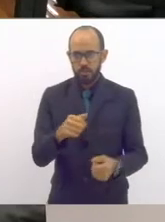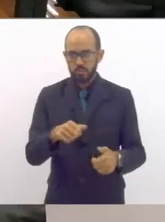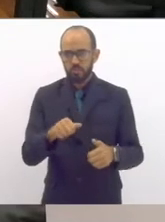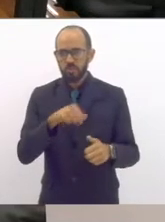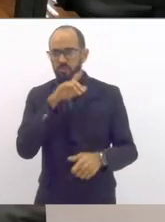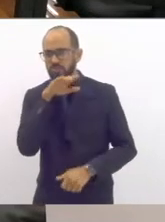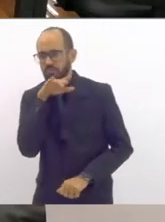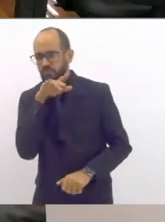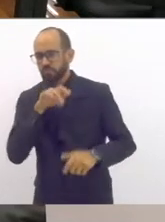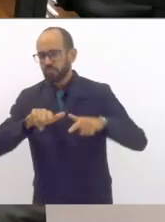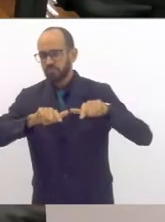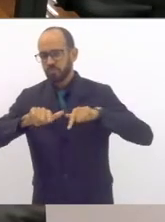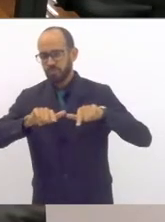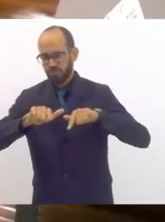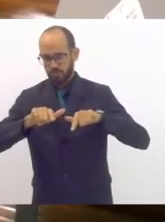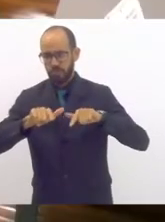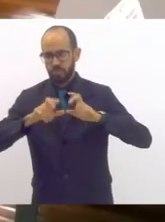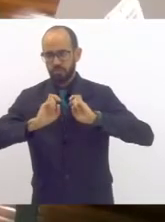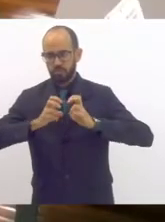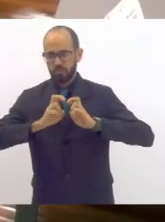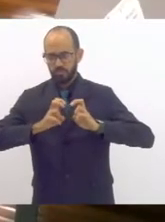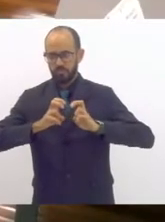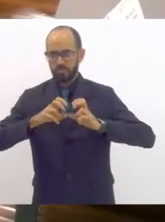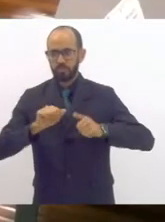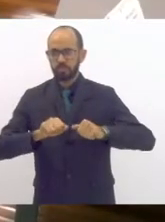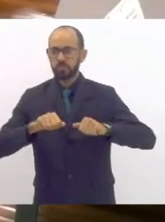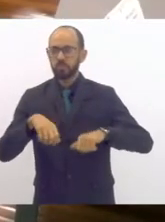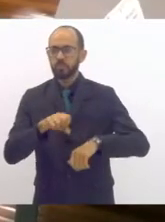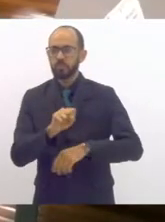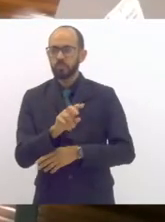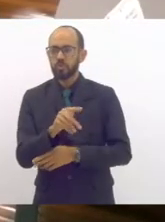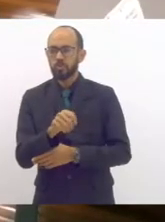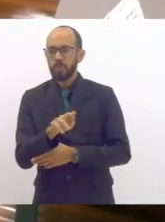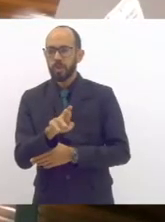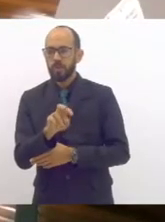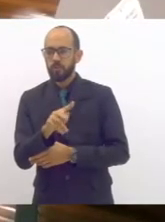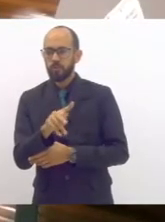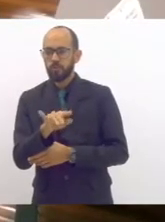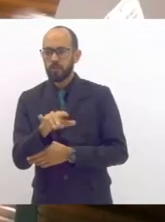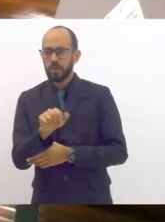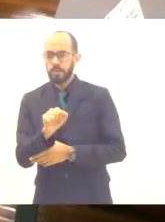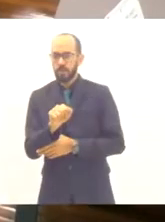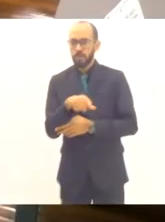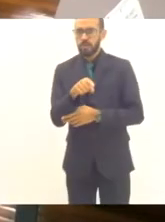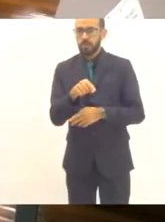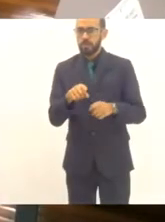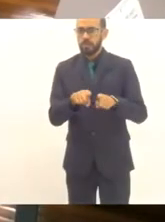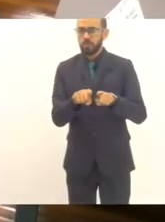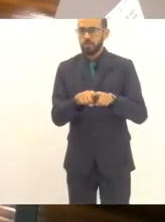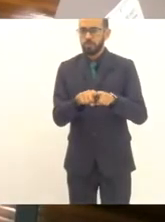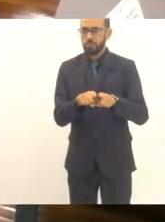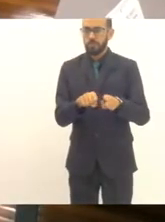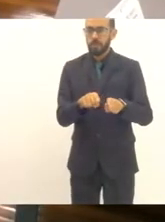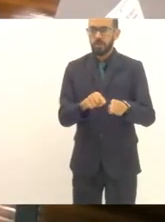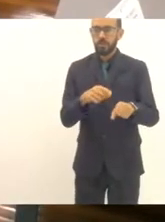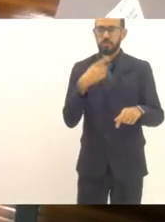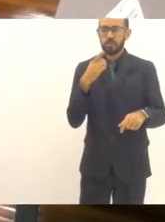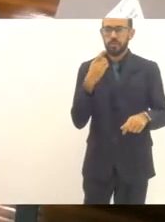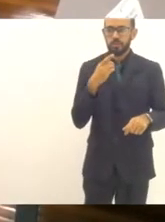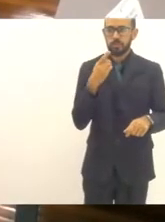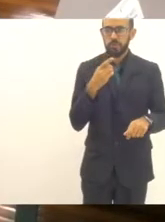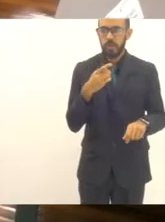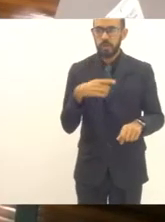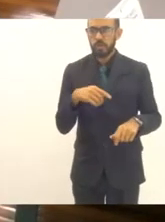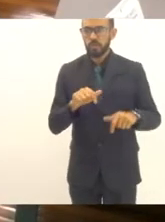fluvial do Estado de Janeiro SuperVia e contando com a presença de senhores deputados do por abertos os trabalhos